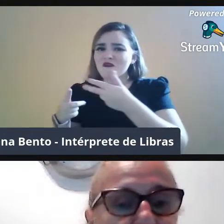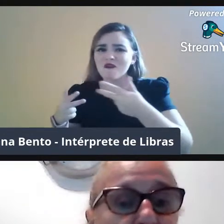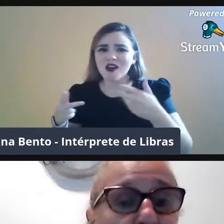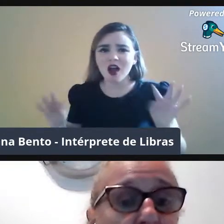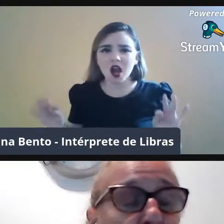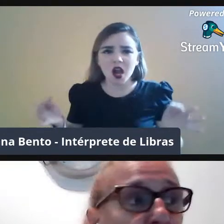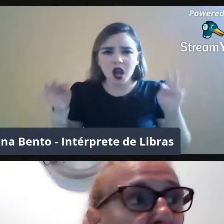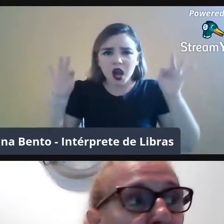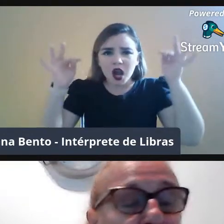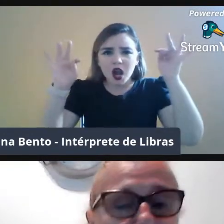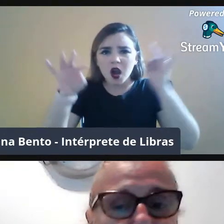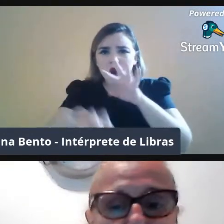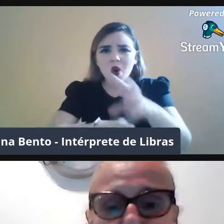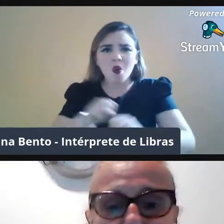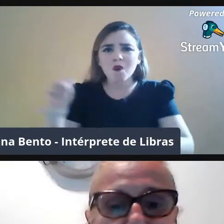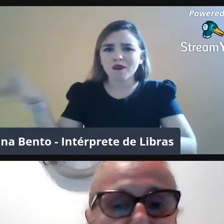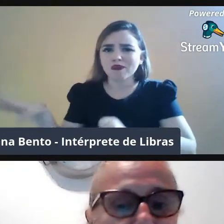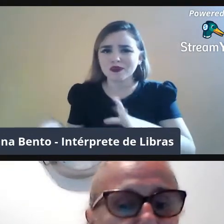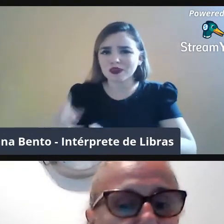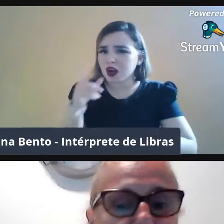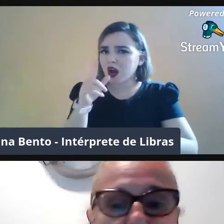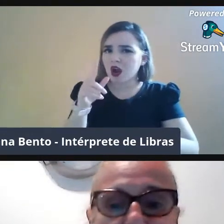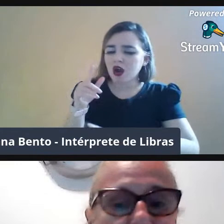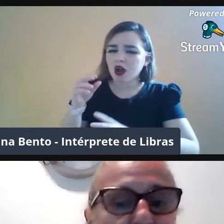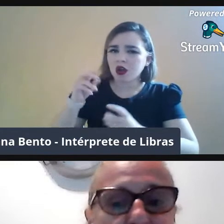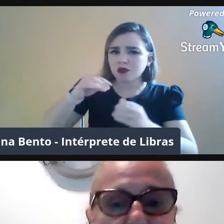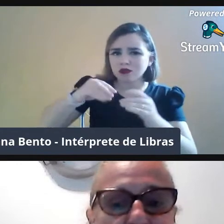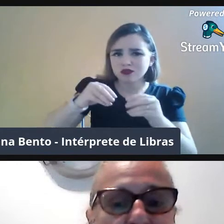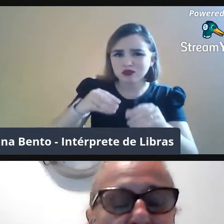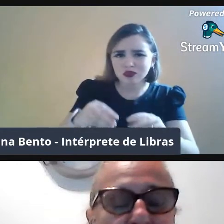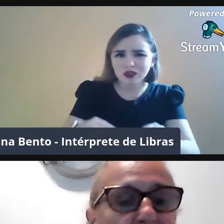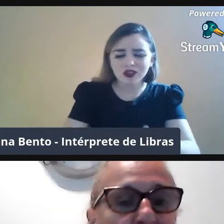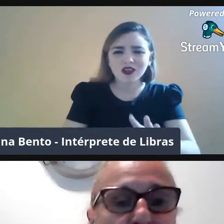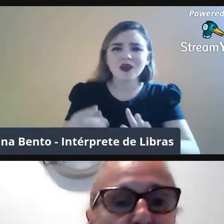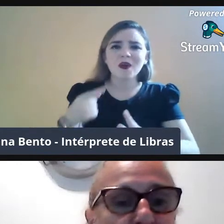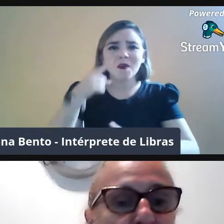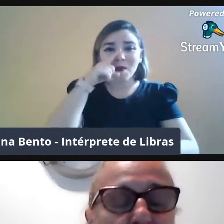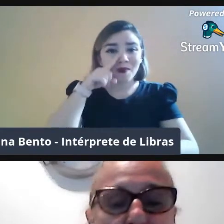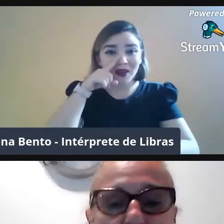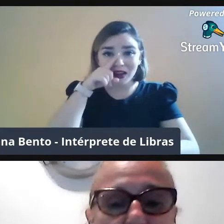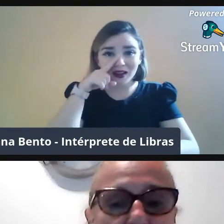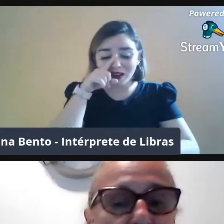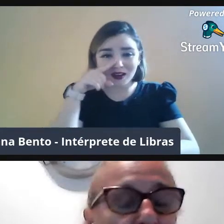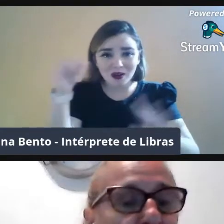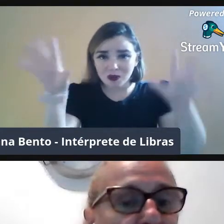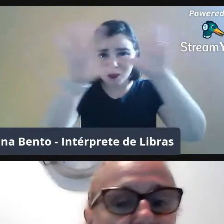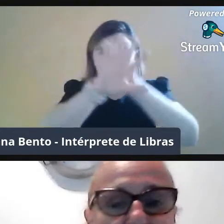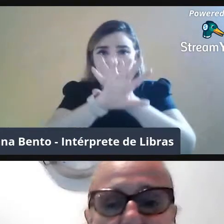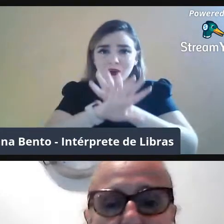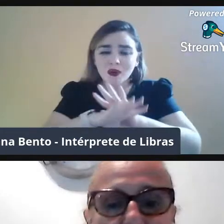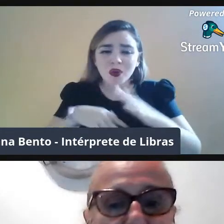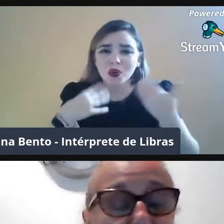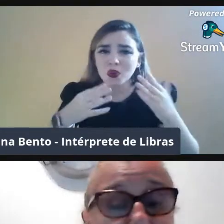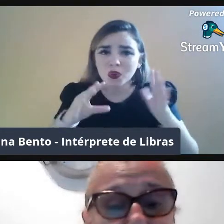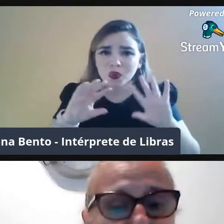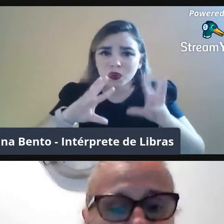inorgânico. Quantos materiais eletrônicos se joga fora com líquidos que são extremamente nocivos à